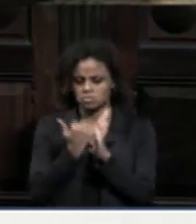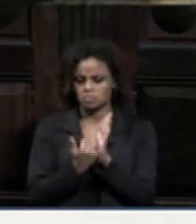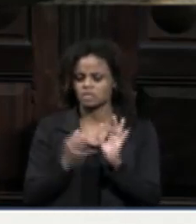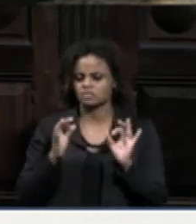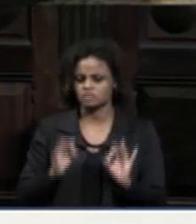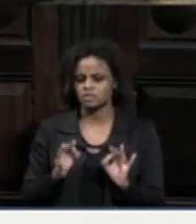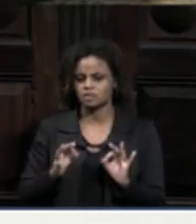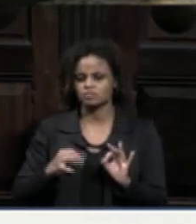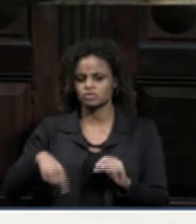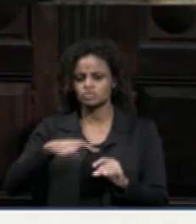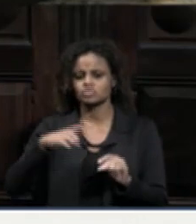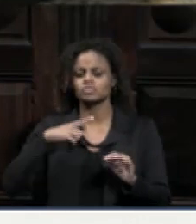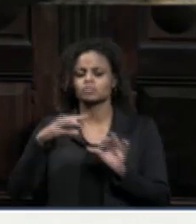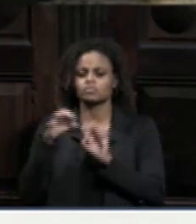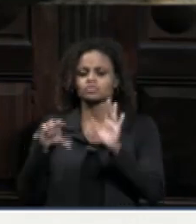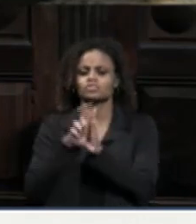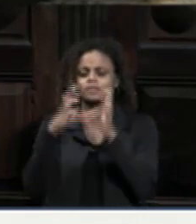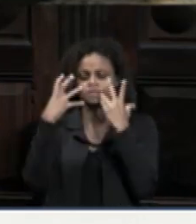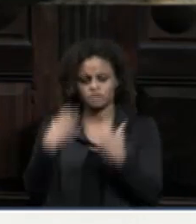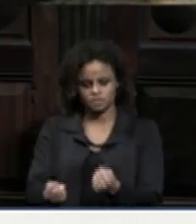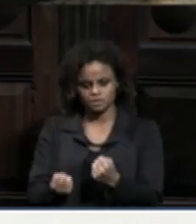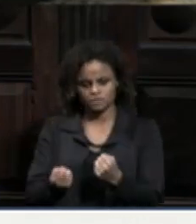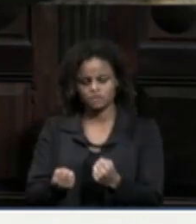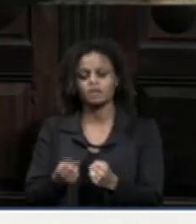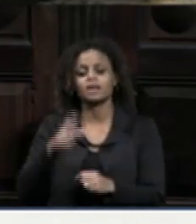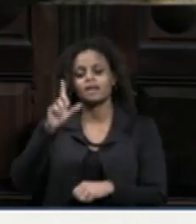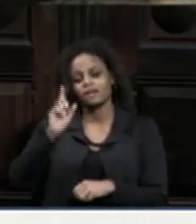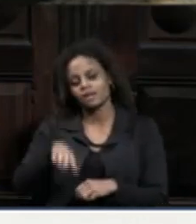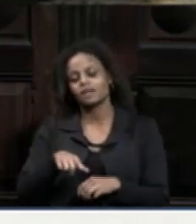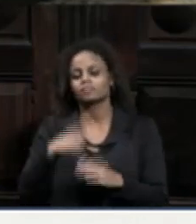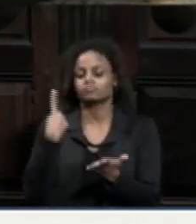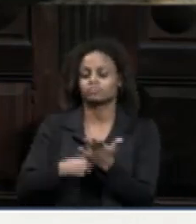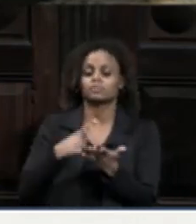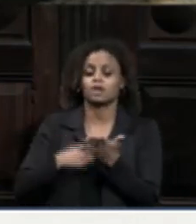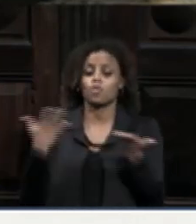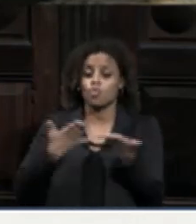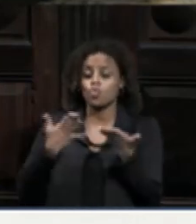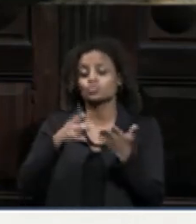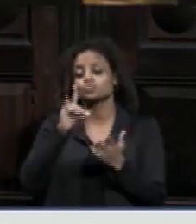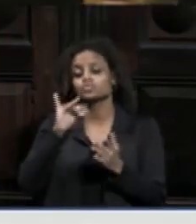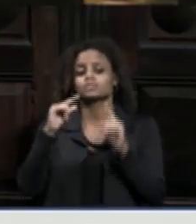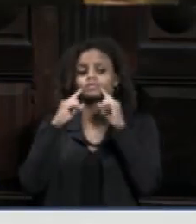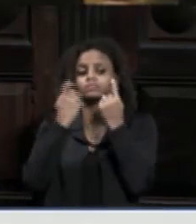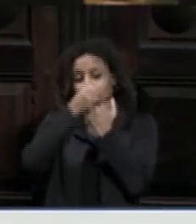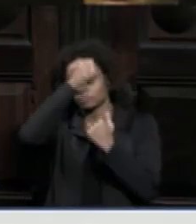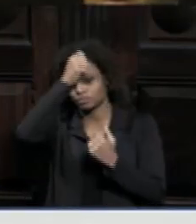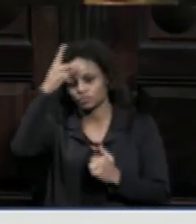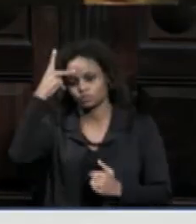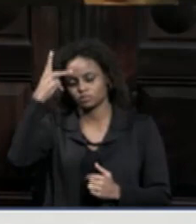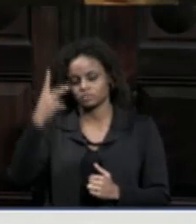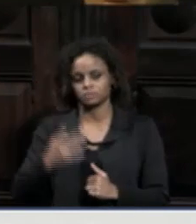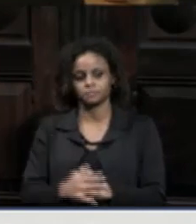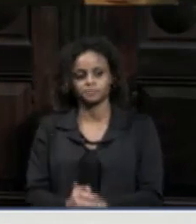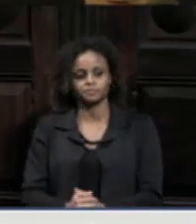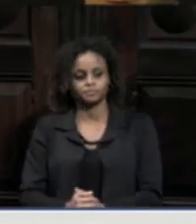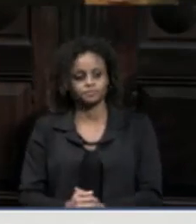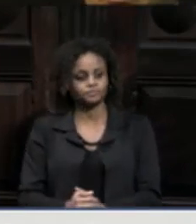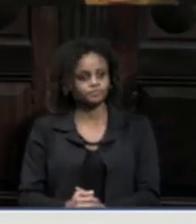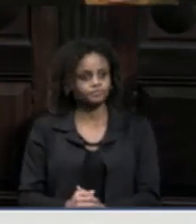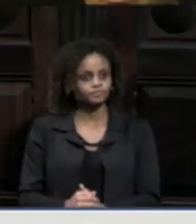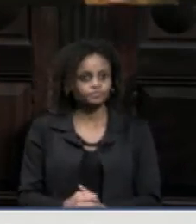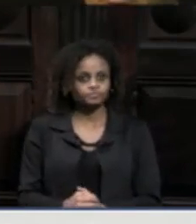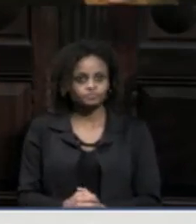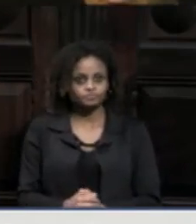de fato a aprovação dessa matéria aqui, definido já a audiência pública agora. Nobre deputado Leomar